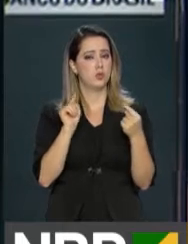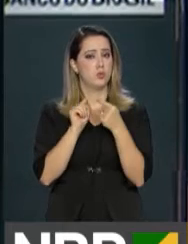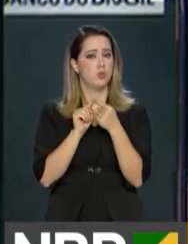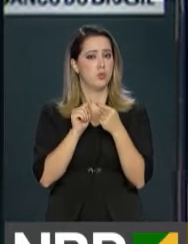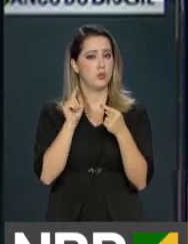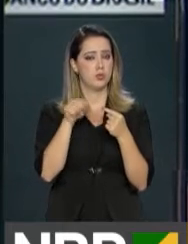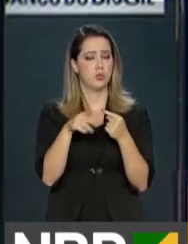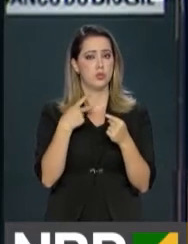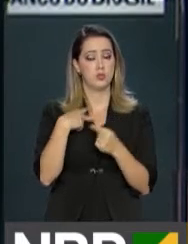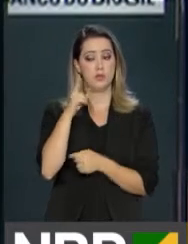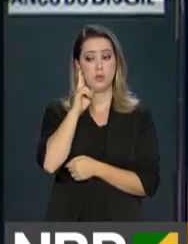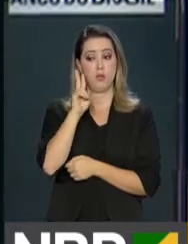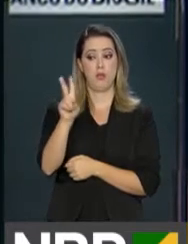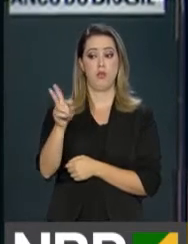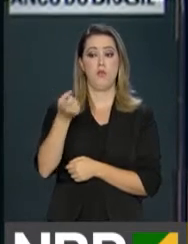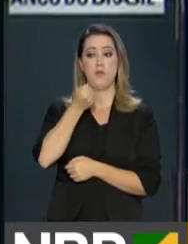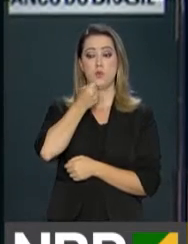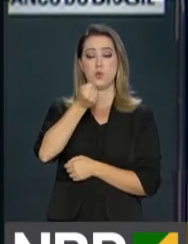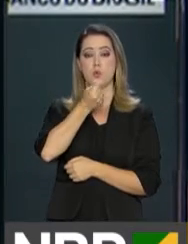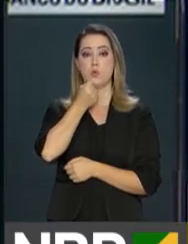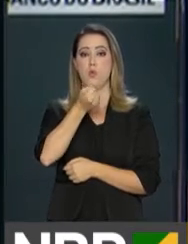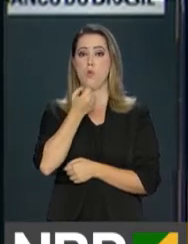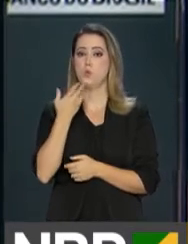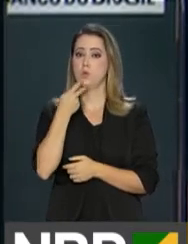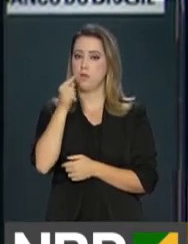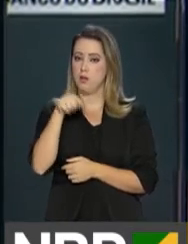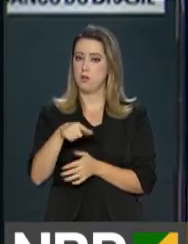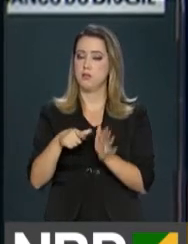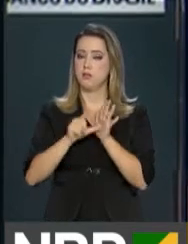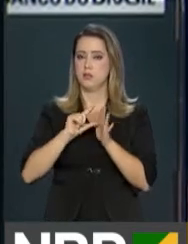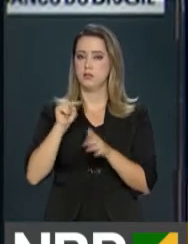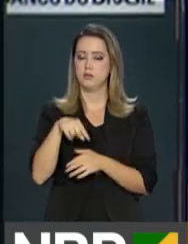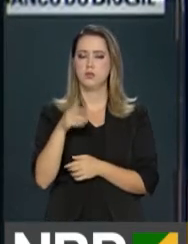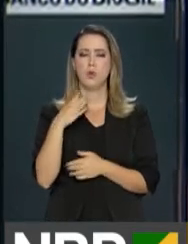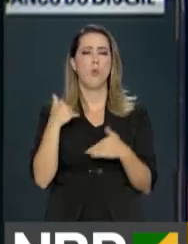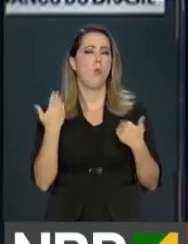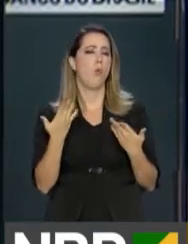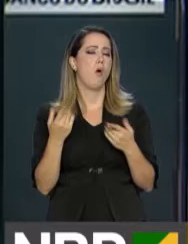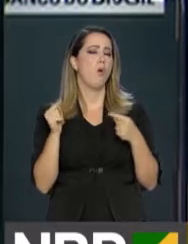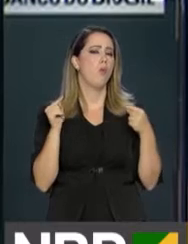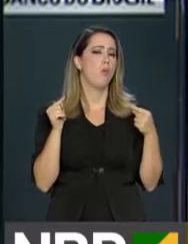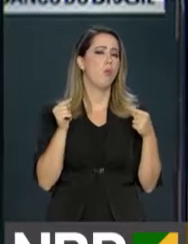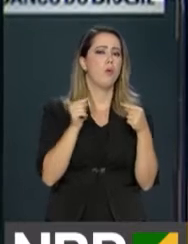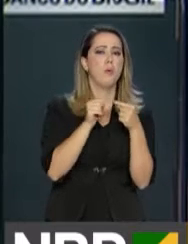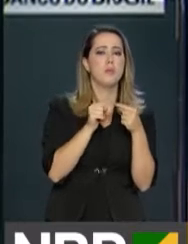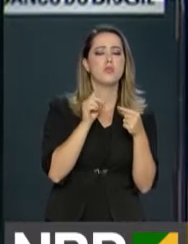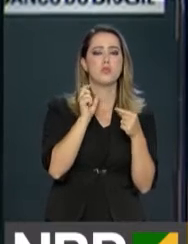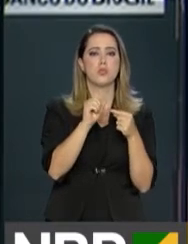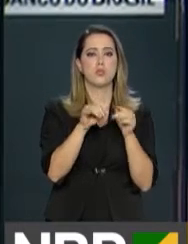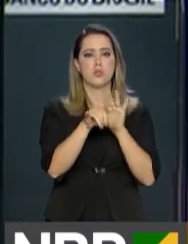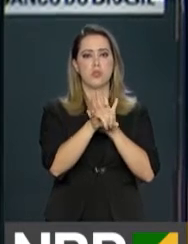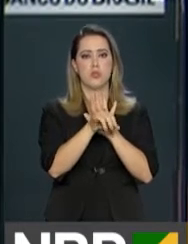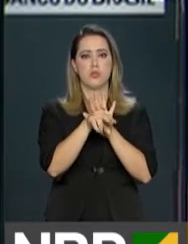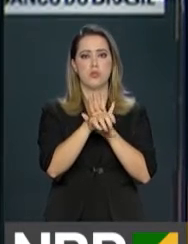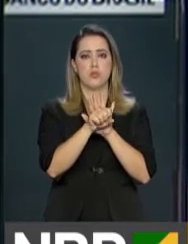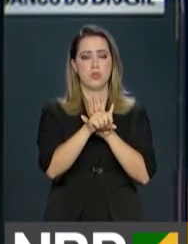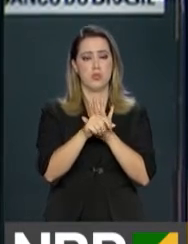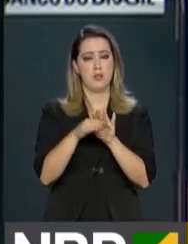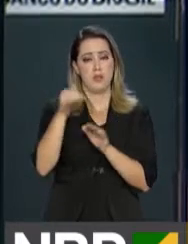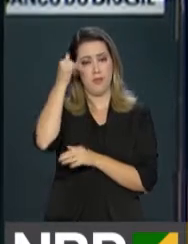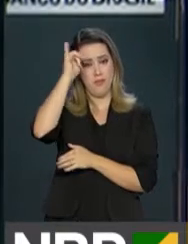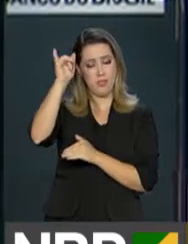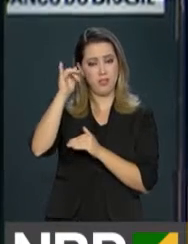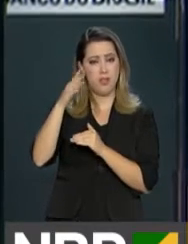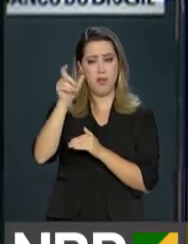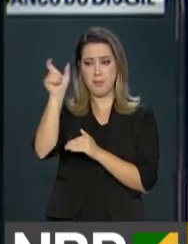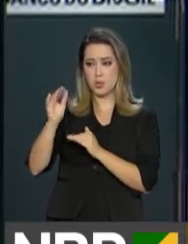dos discursos que aqui foram proferidos, visa precisamente a combater os privilégios, porque